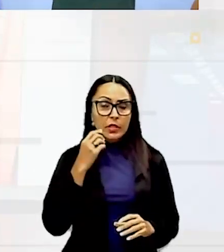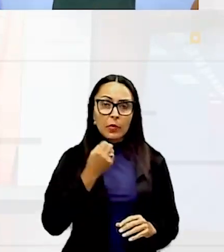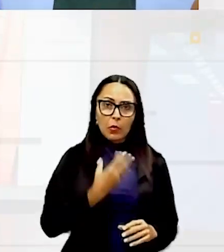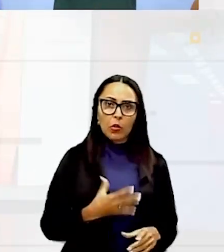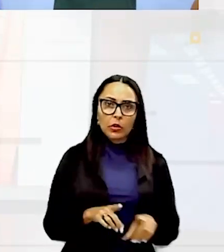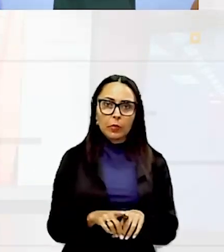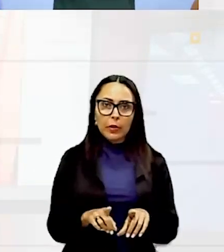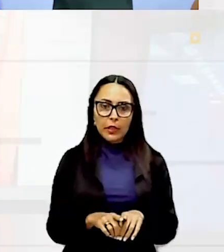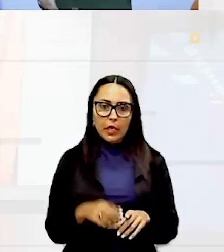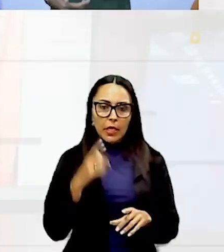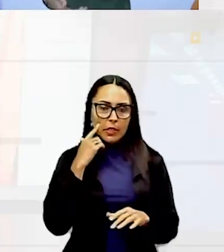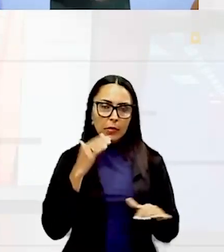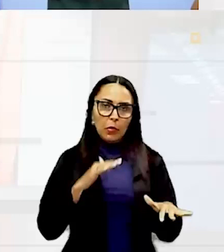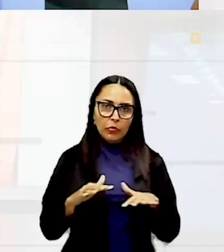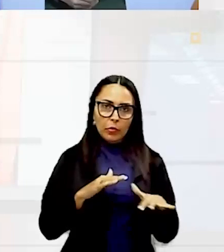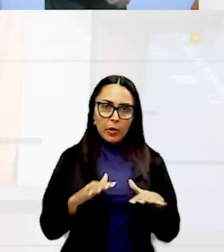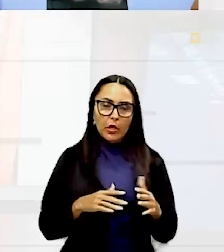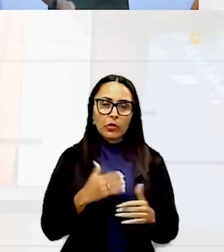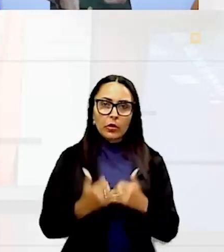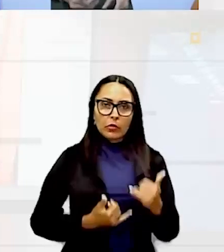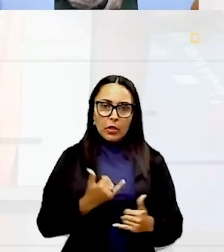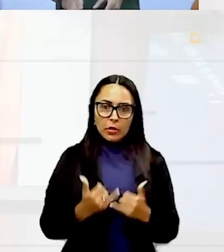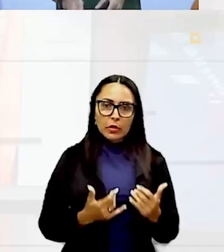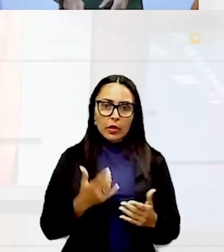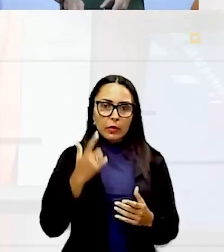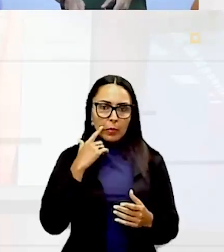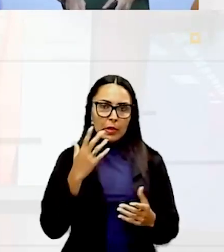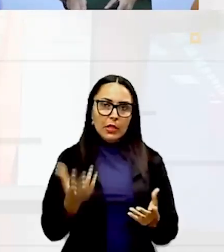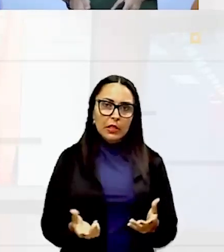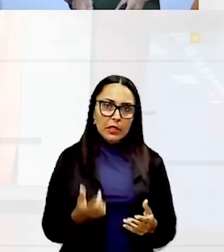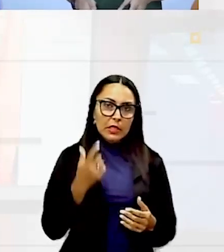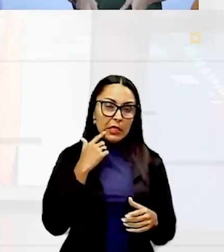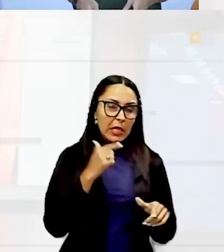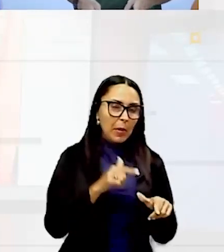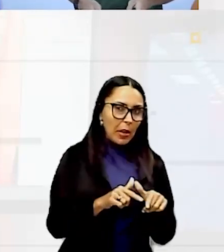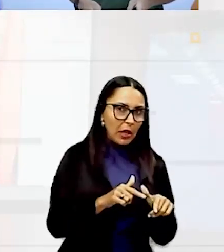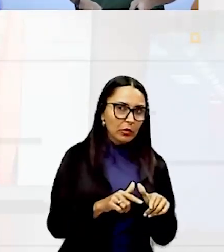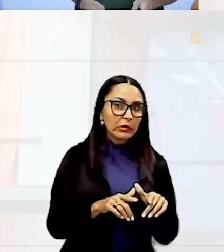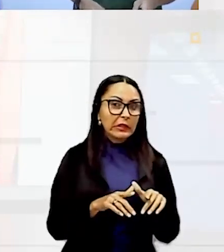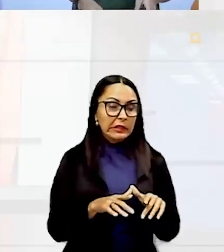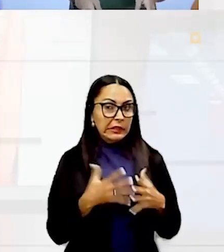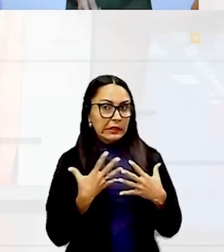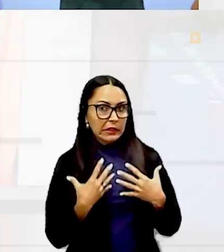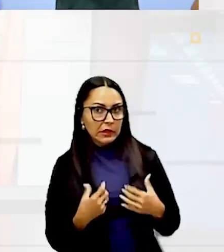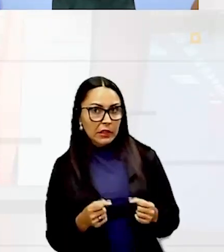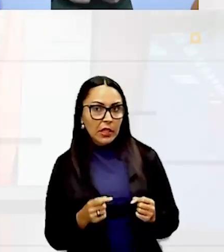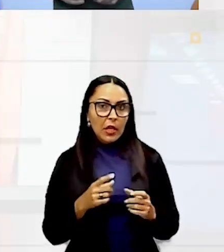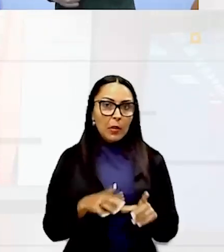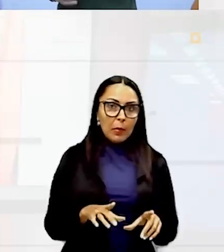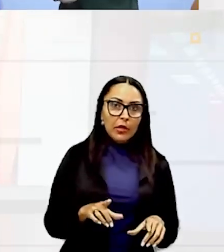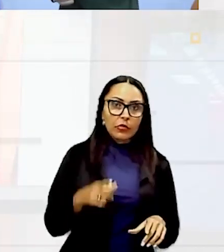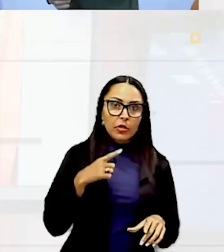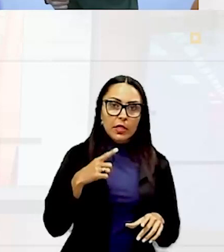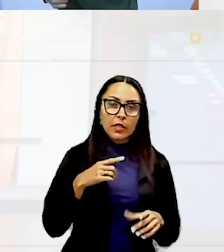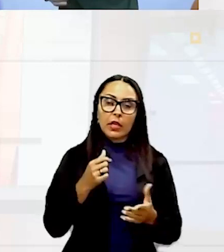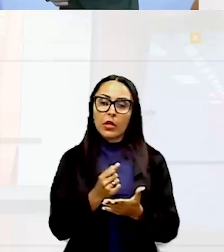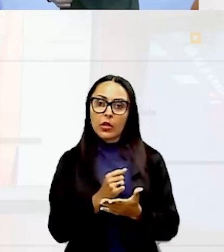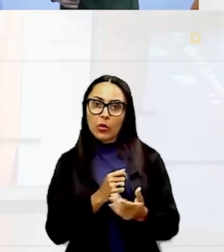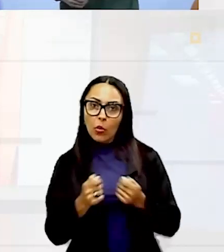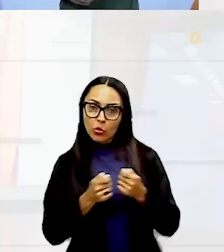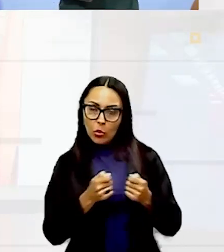de animação ser usado em jogos, apesar de ser um pouquinho trabalhoso, porque ele é algo que você tem bastante